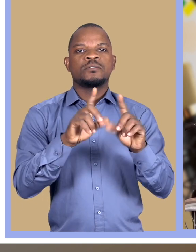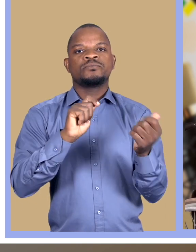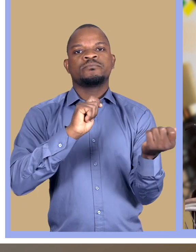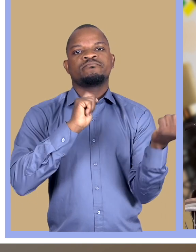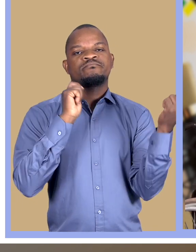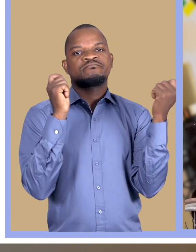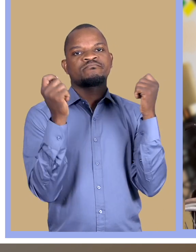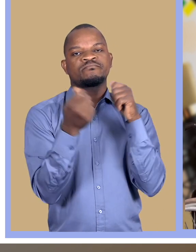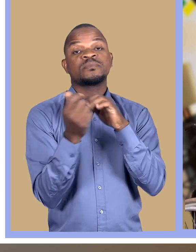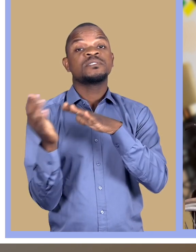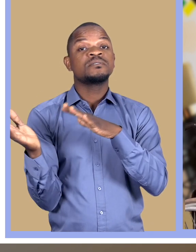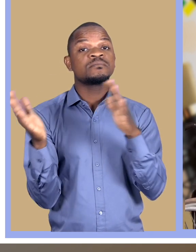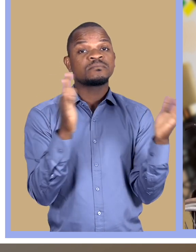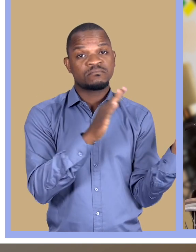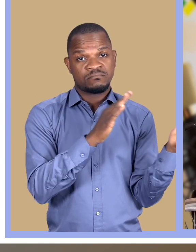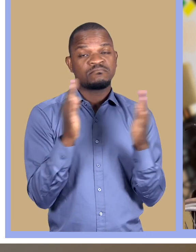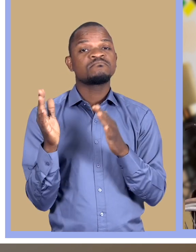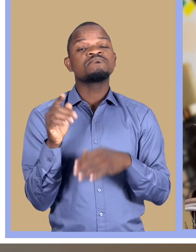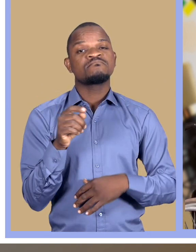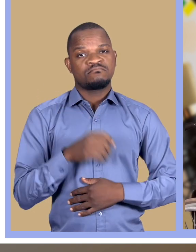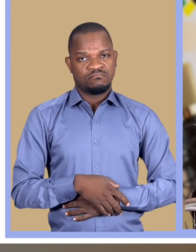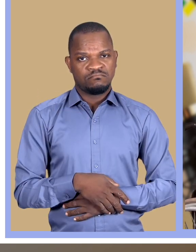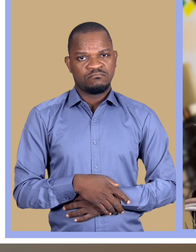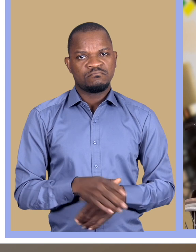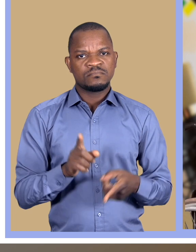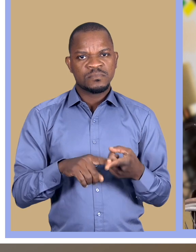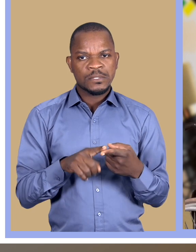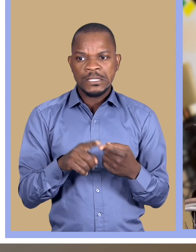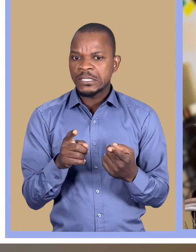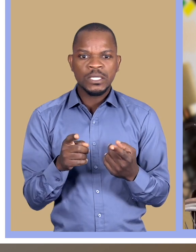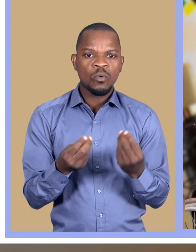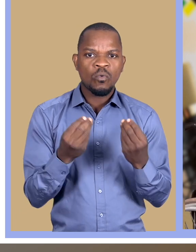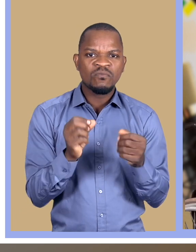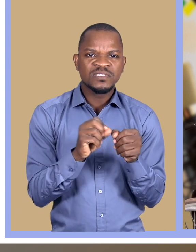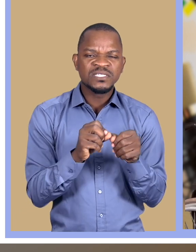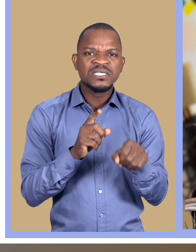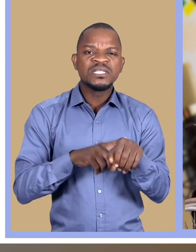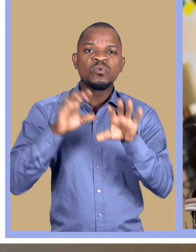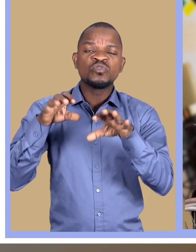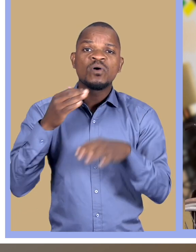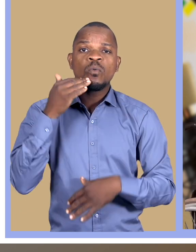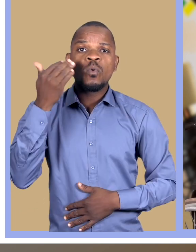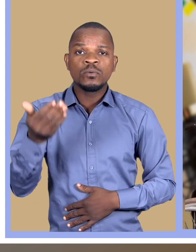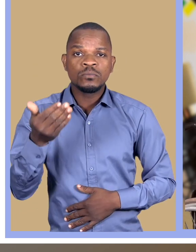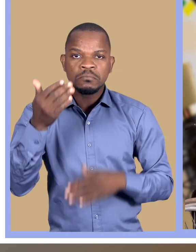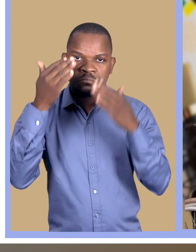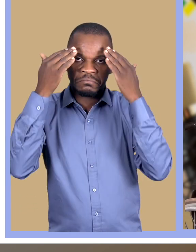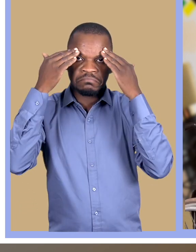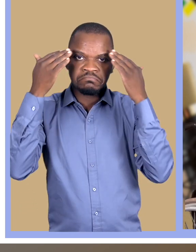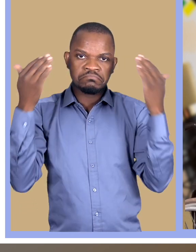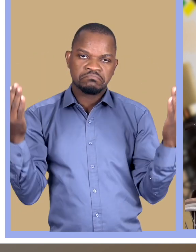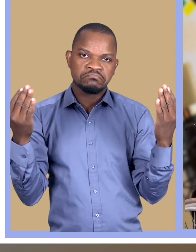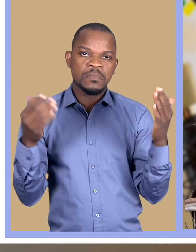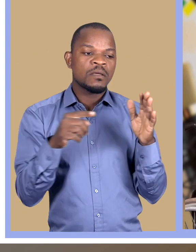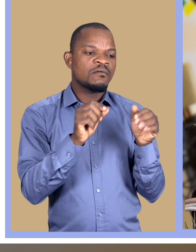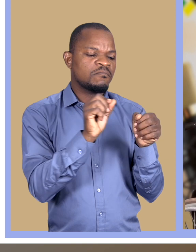criar mudanças climáticas, nós já não conseguimos prever épocas chuvosas ou não